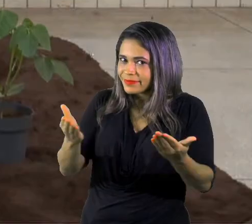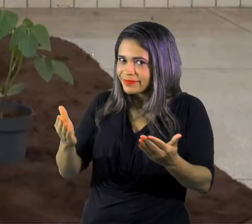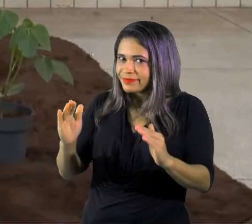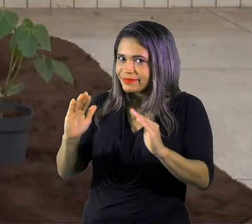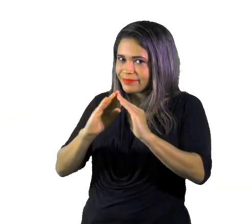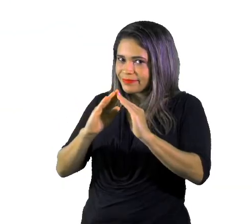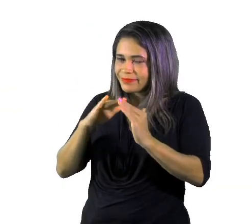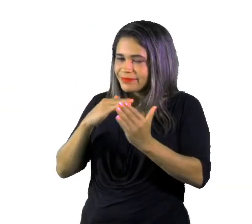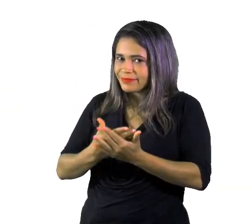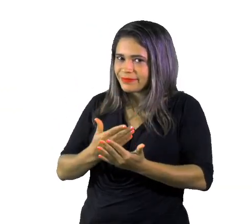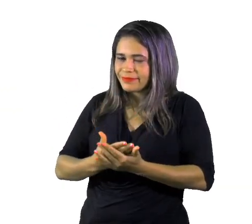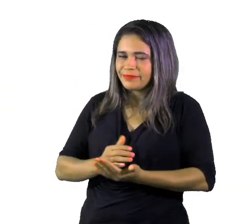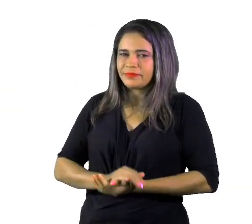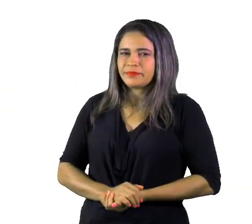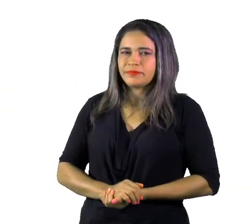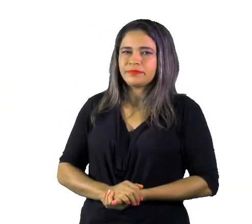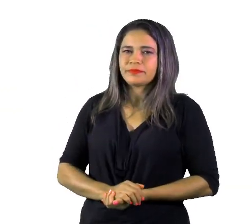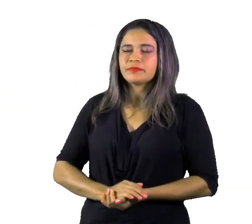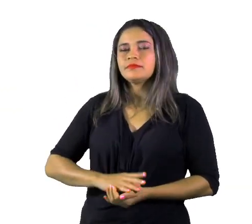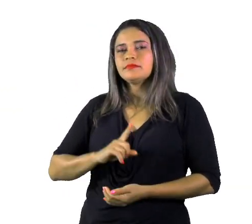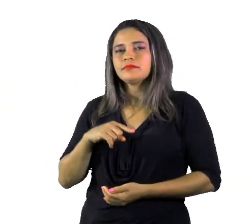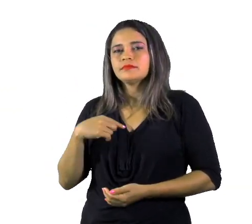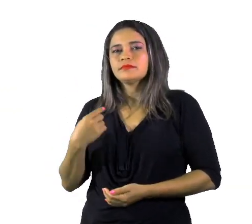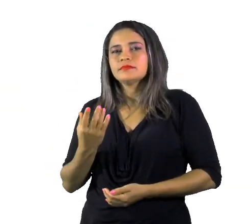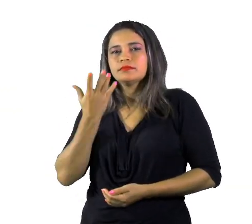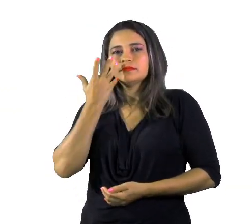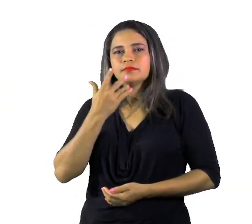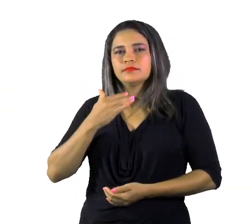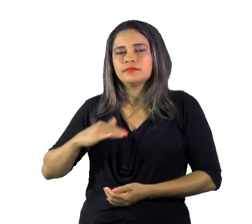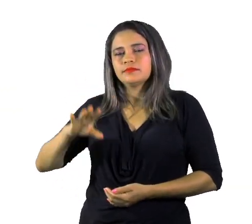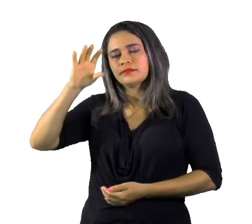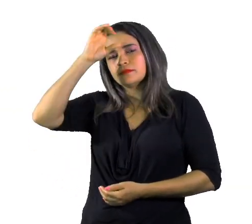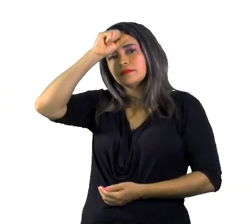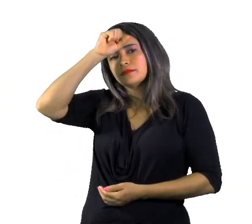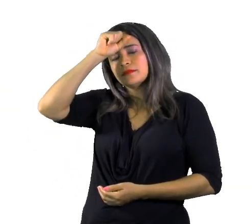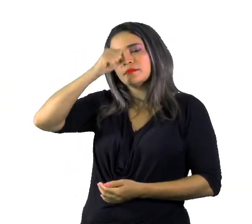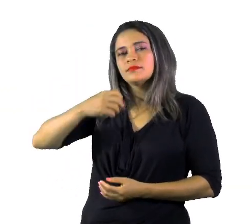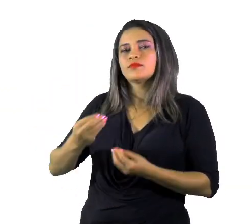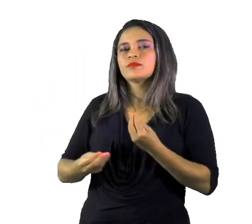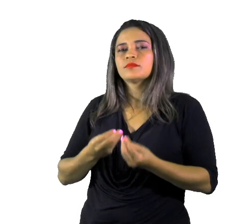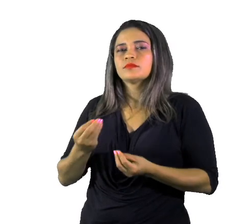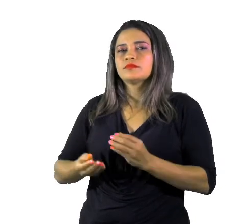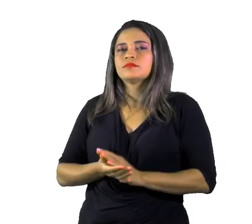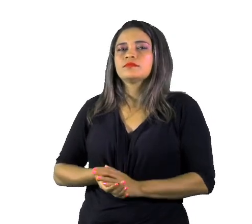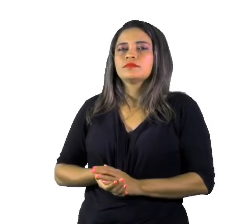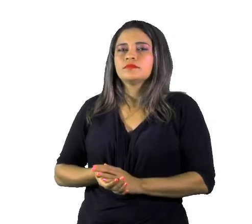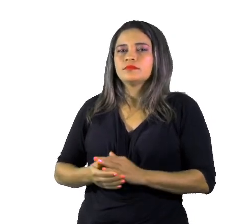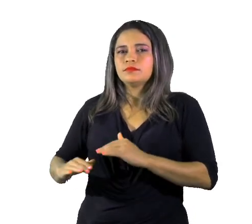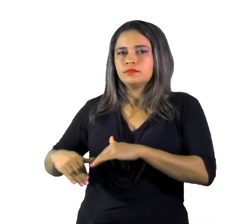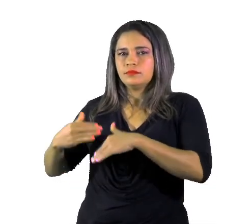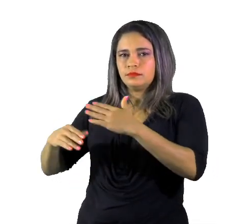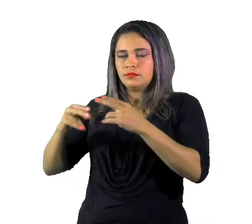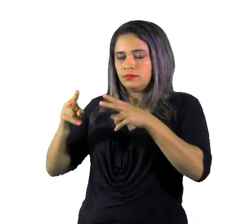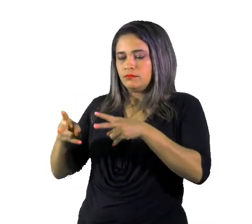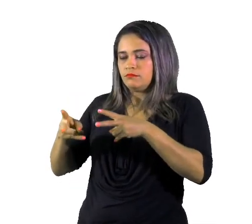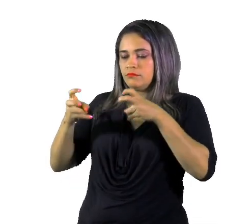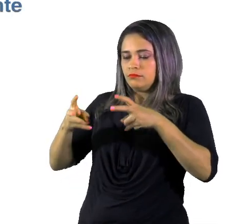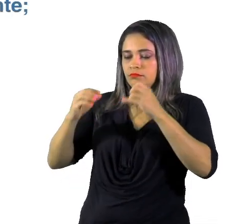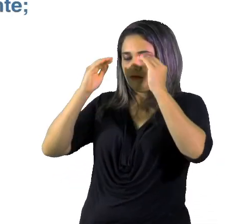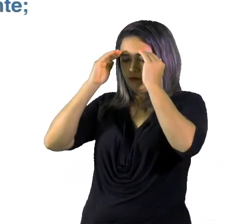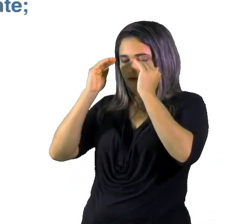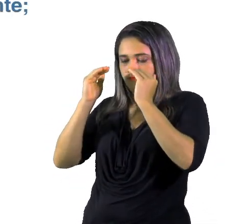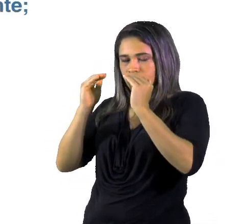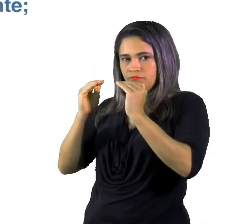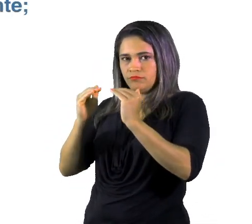unidades. As nossas crianças terão aprendizagens como o desenvolvimento da atenção e da